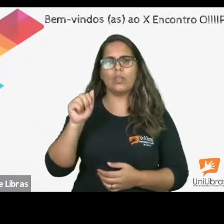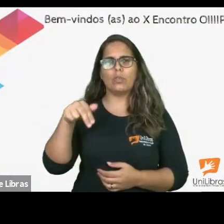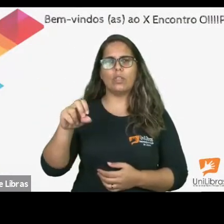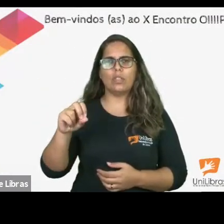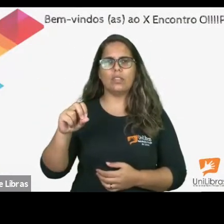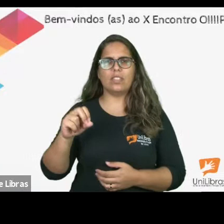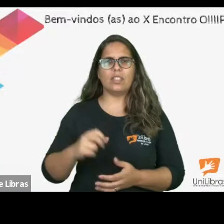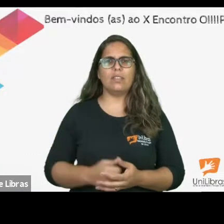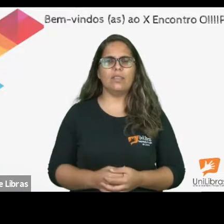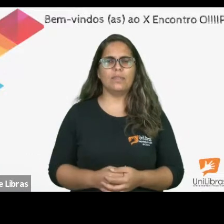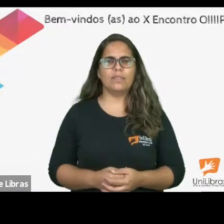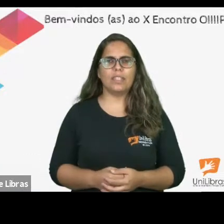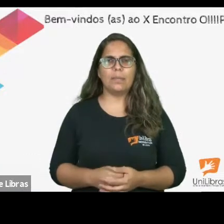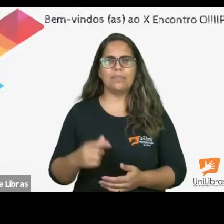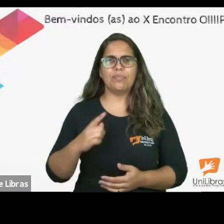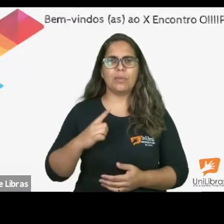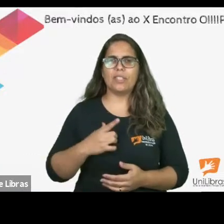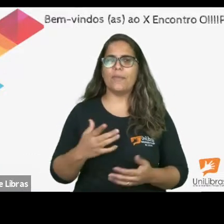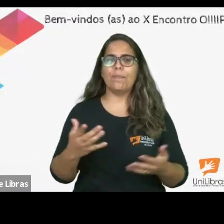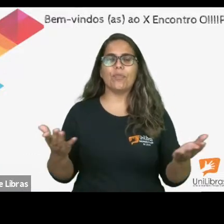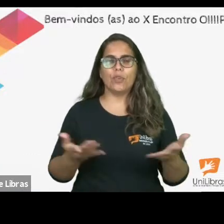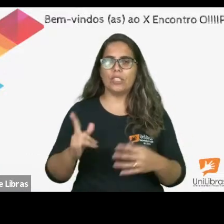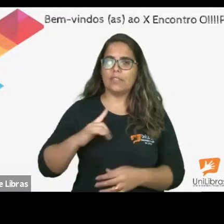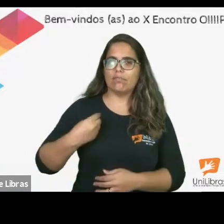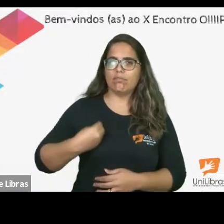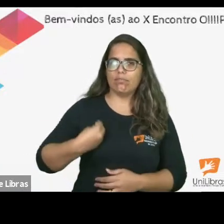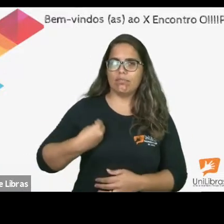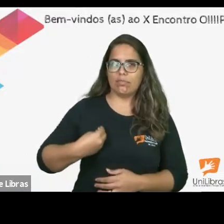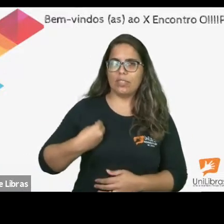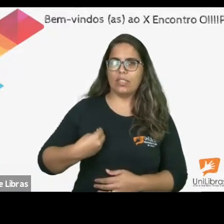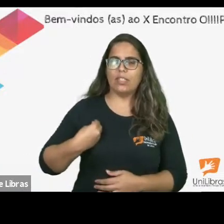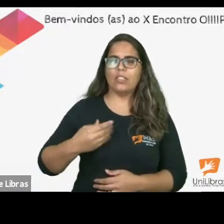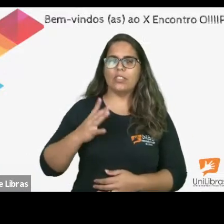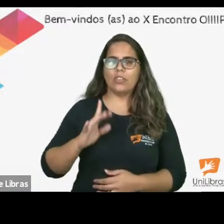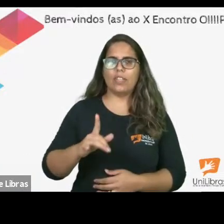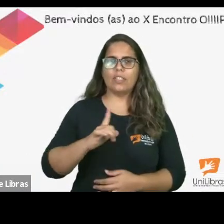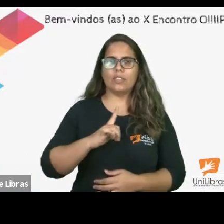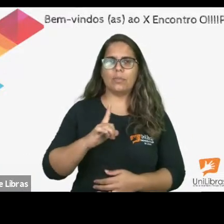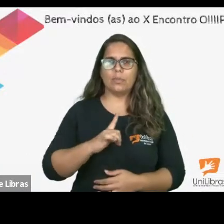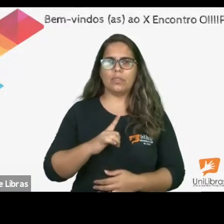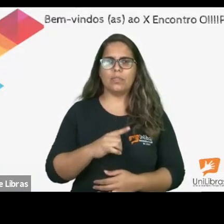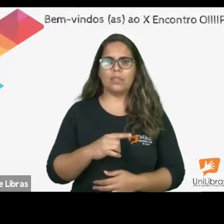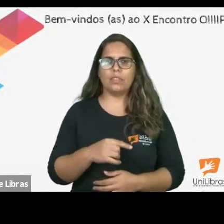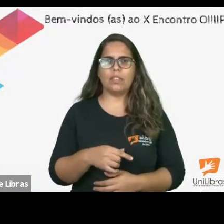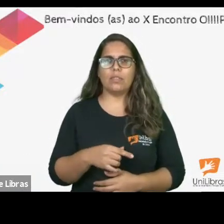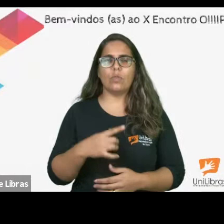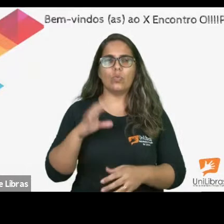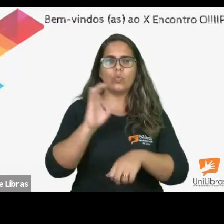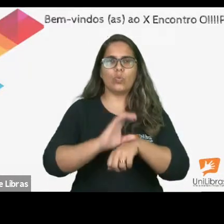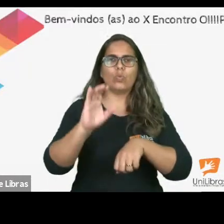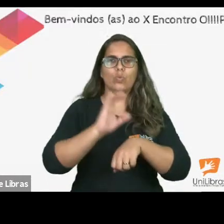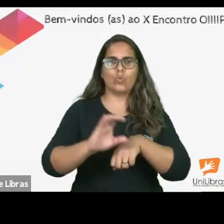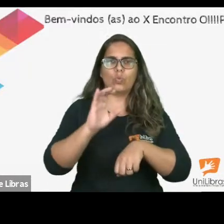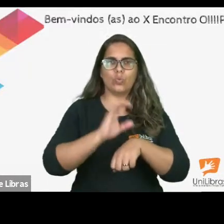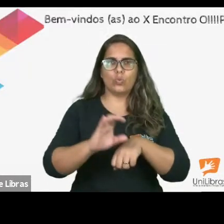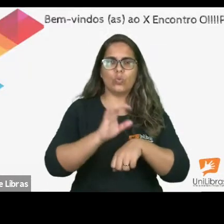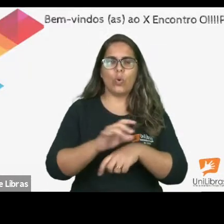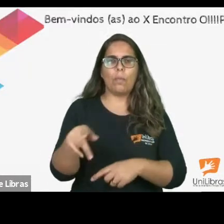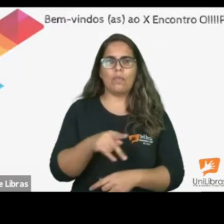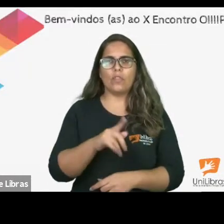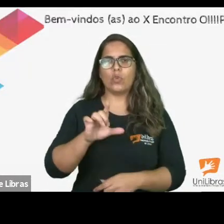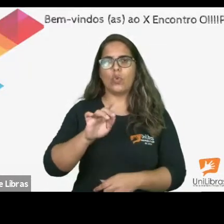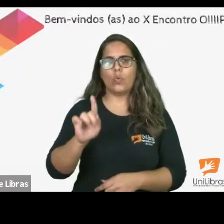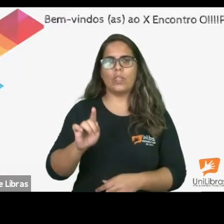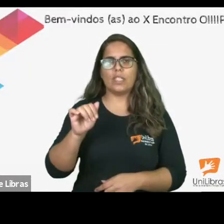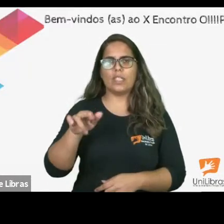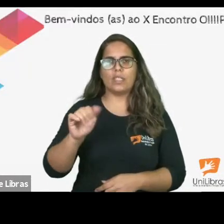Recentemente esteve conosco aqui na Universidade Federal Fluminense, participando de um curso com o professor Luiz Andrade